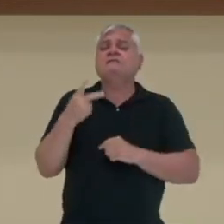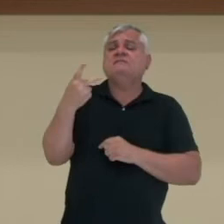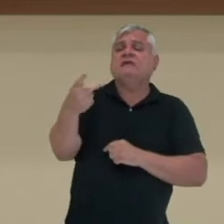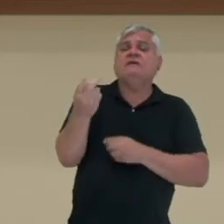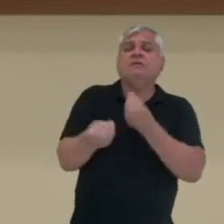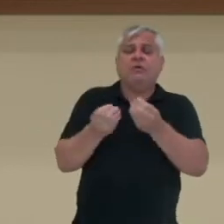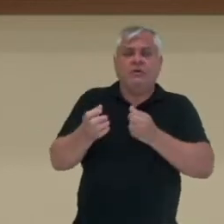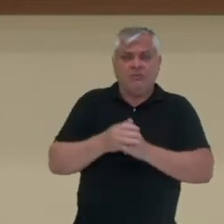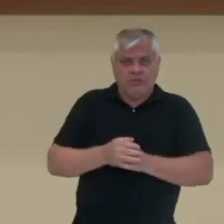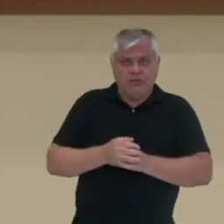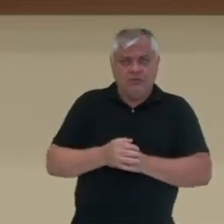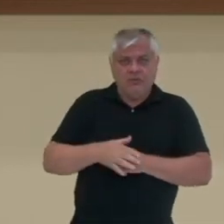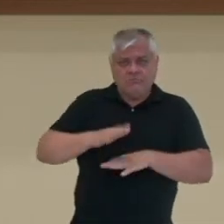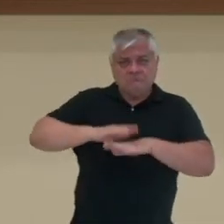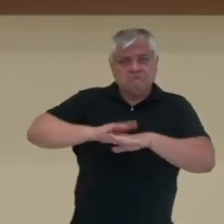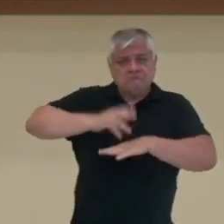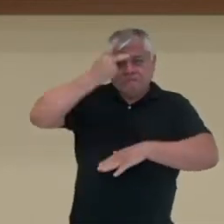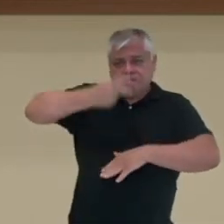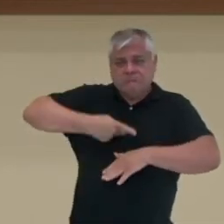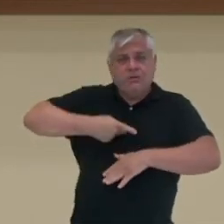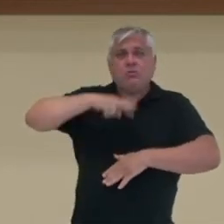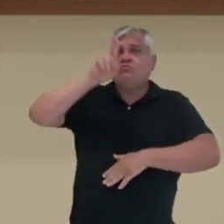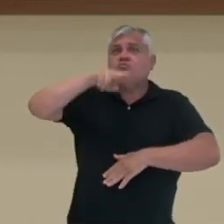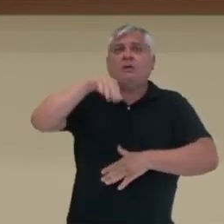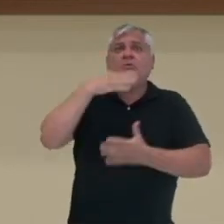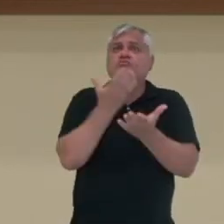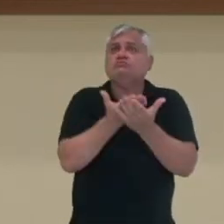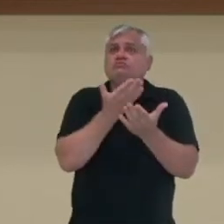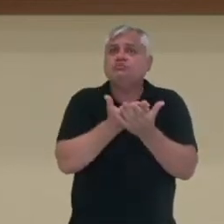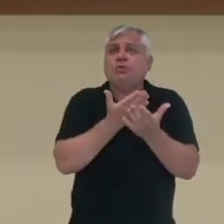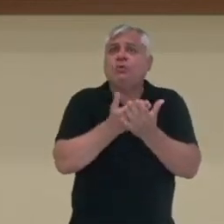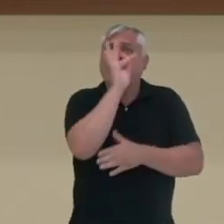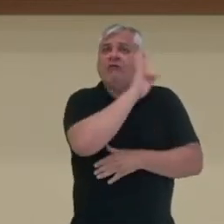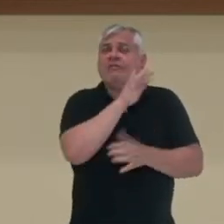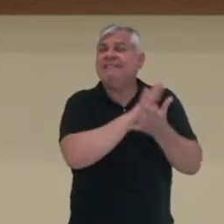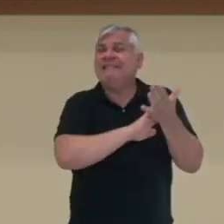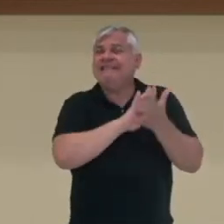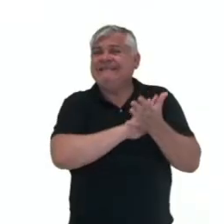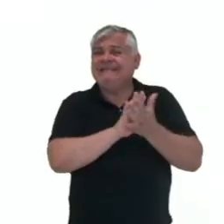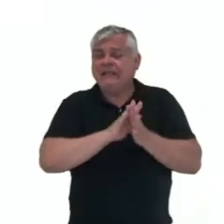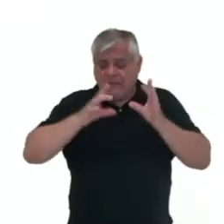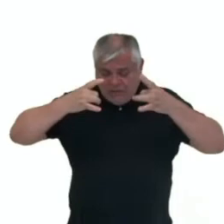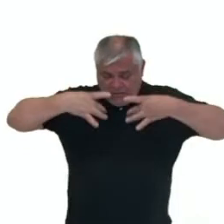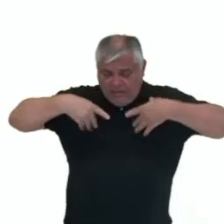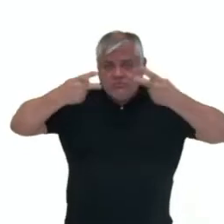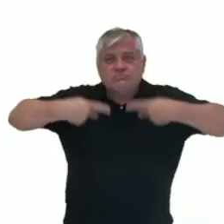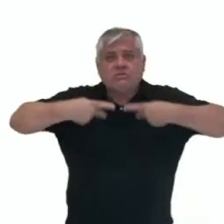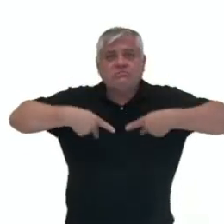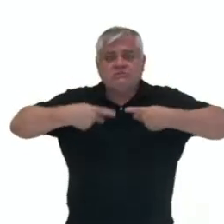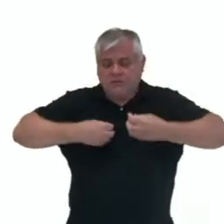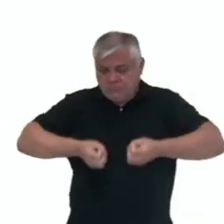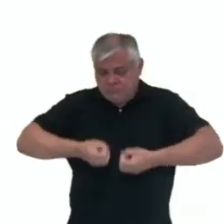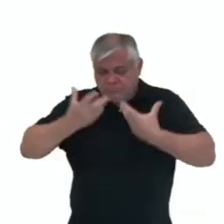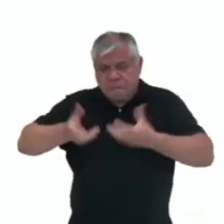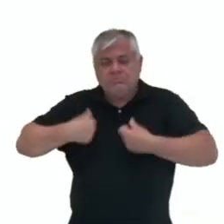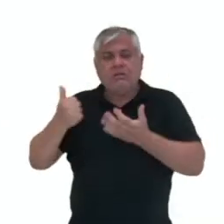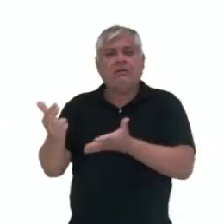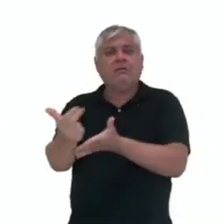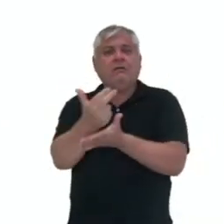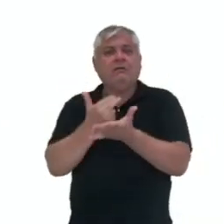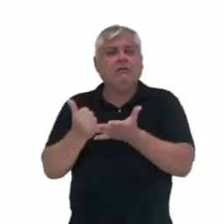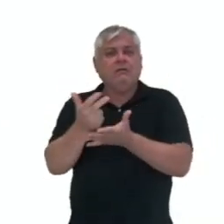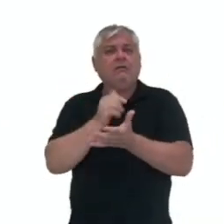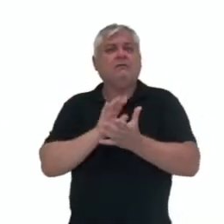artista autodidata, que não tem formação culta no campo das artes, ele também se